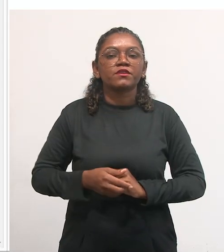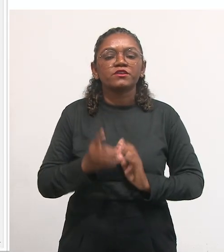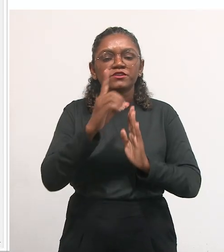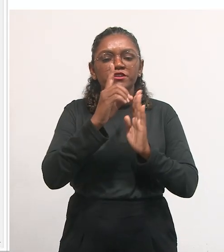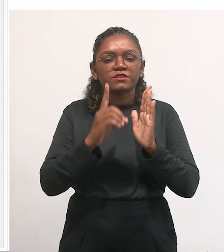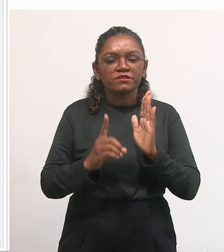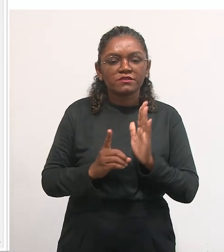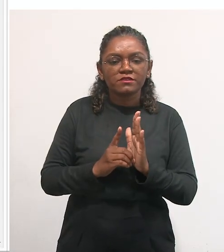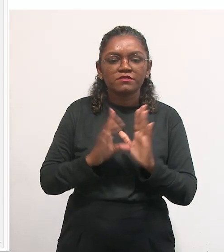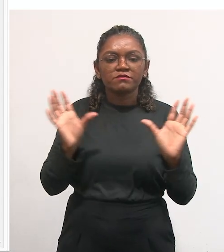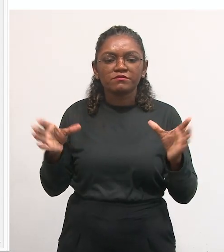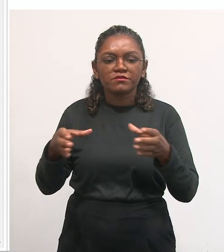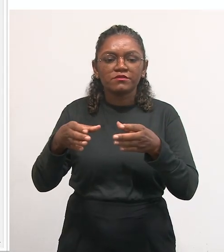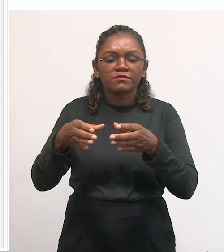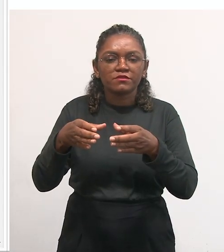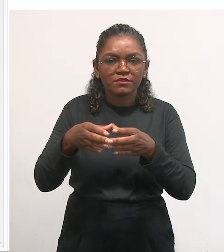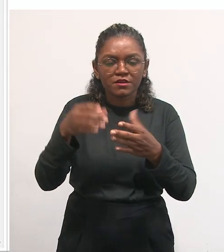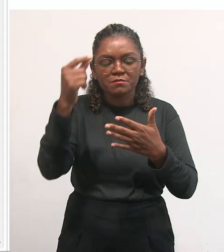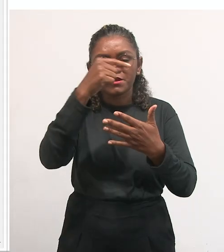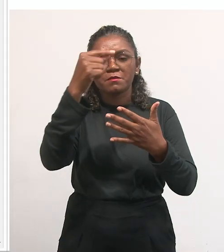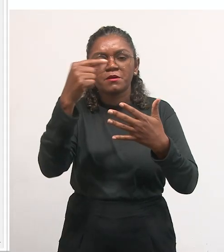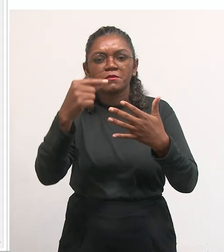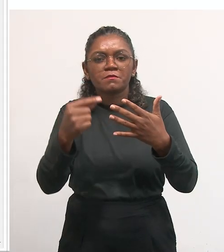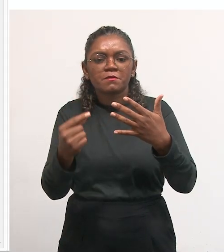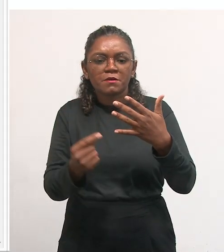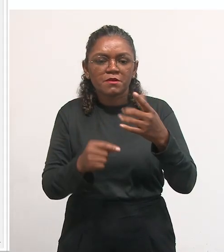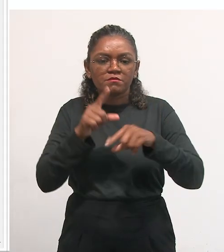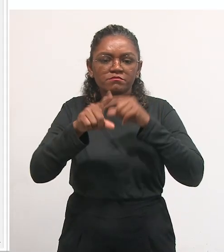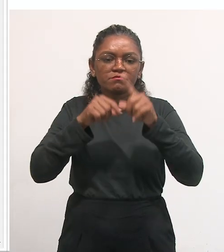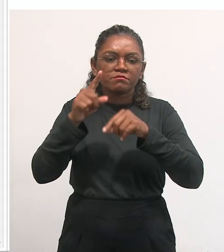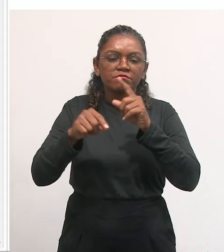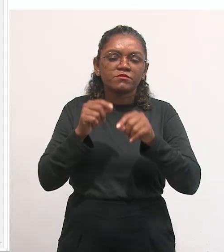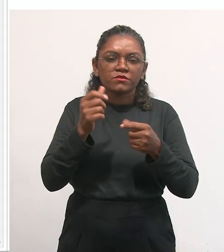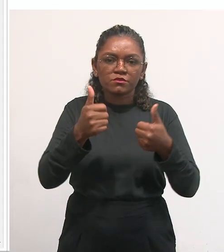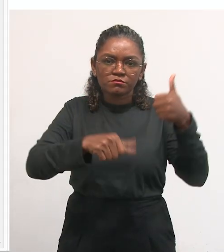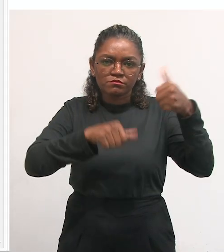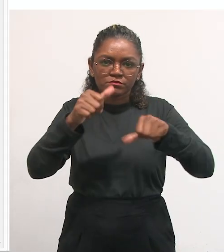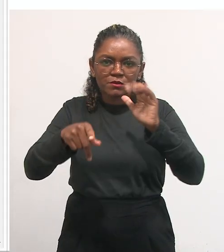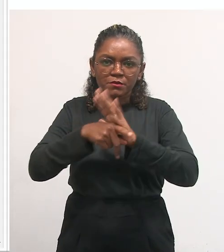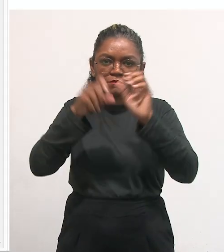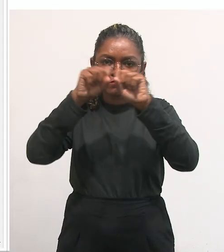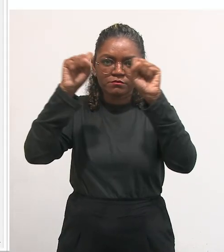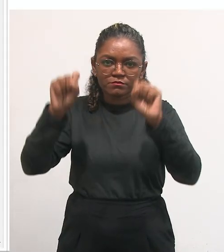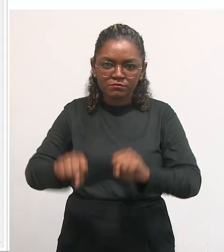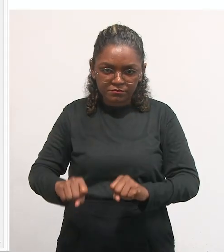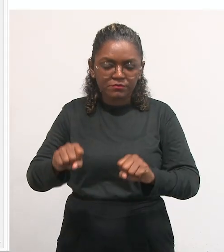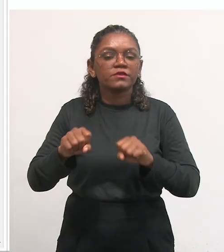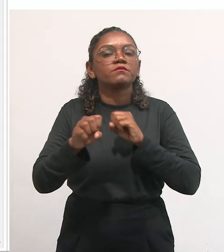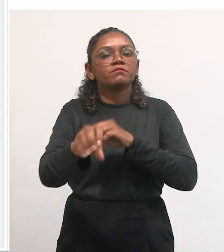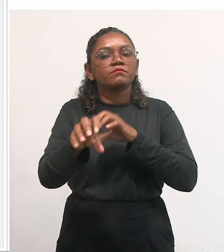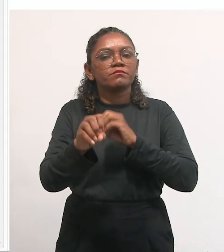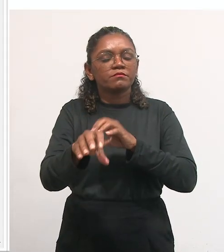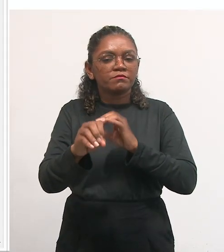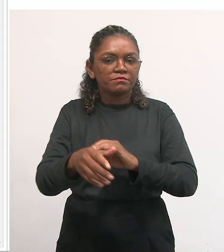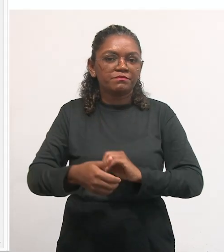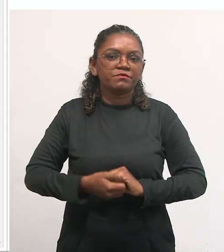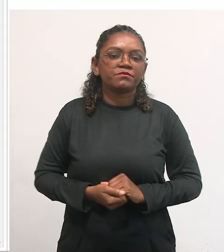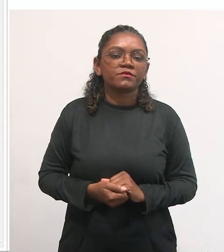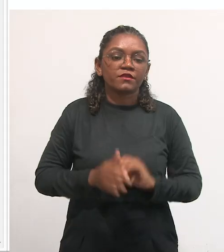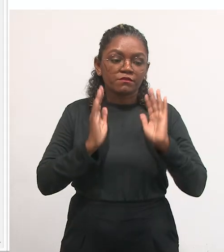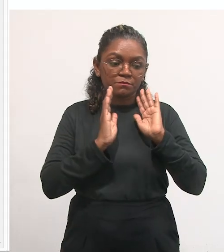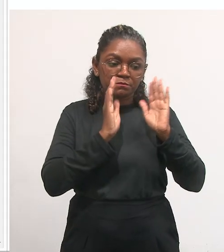conjunto articulado de princípios e critérios a serem observados pelo sistema de ensino. A gente, então, tem para a